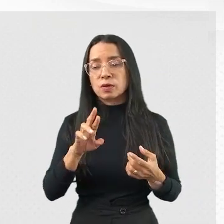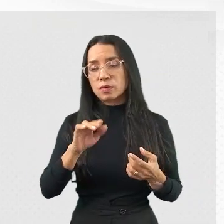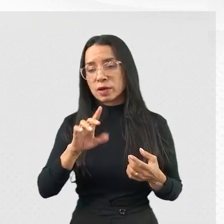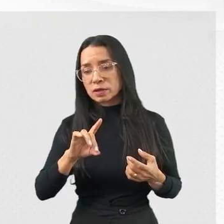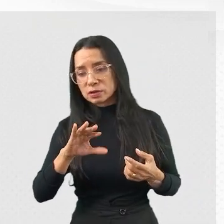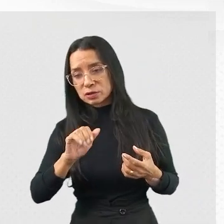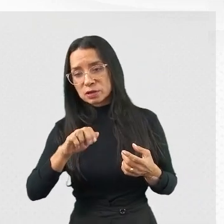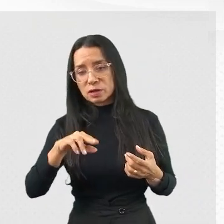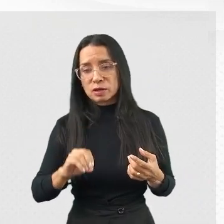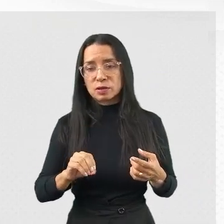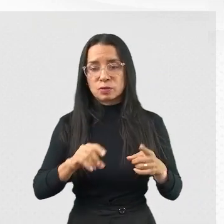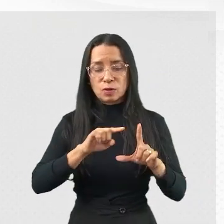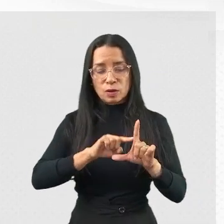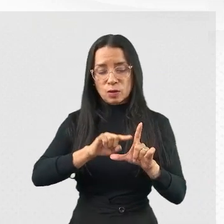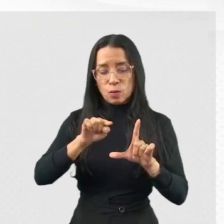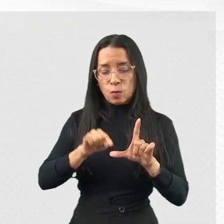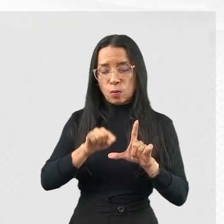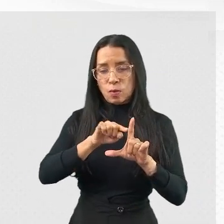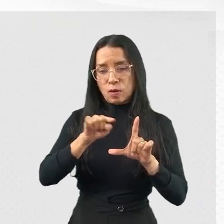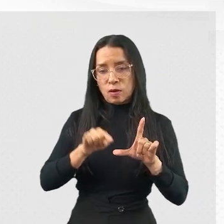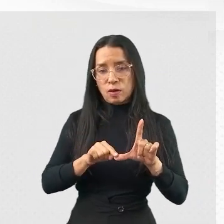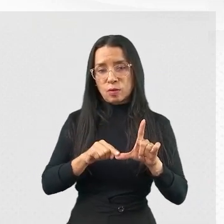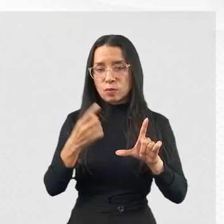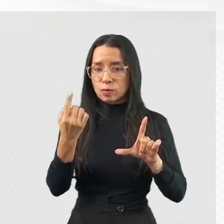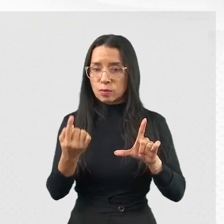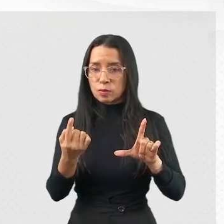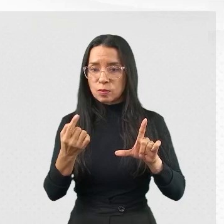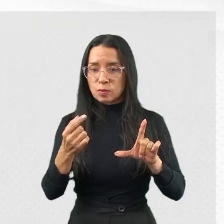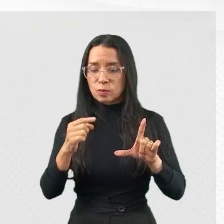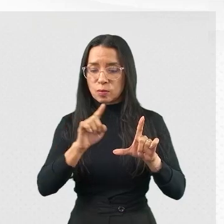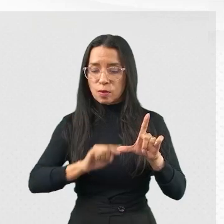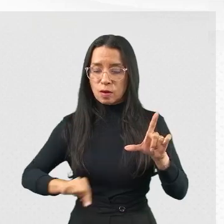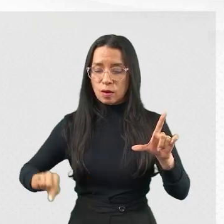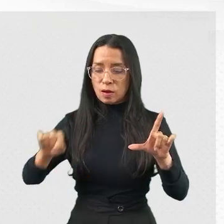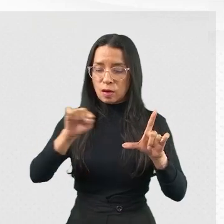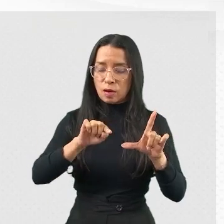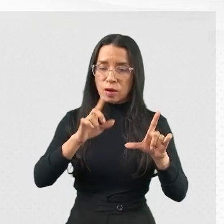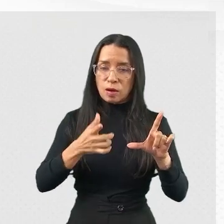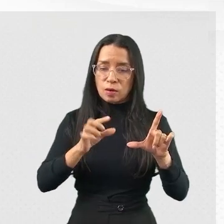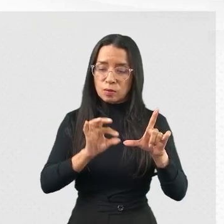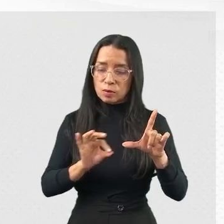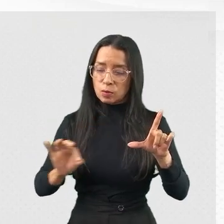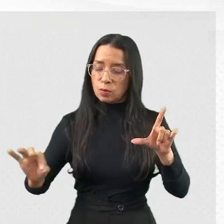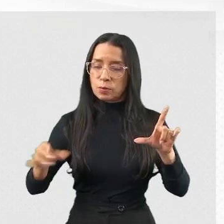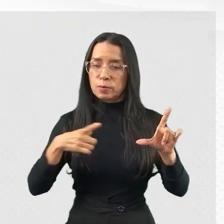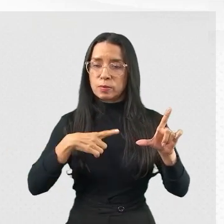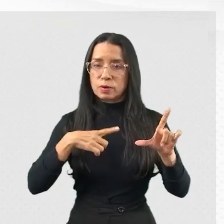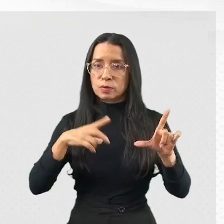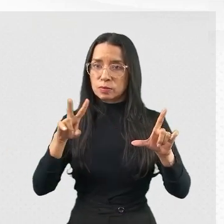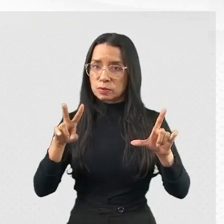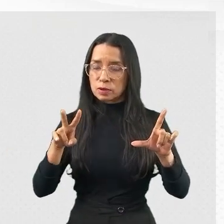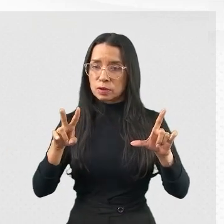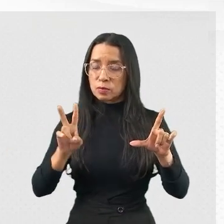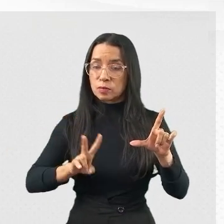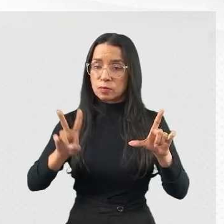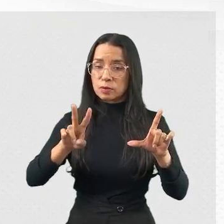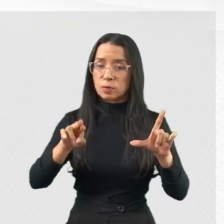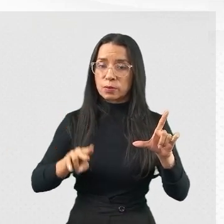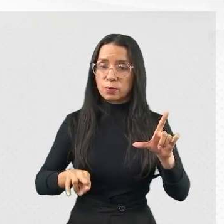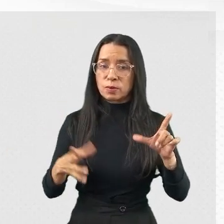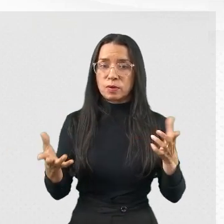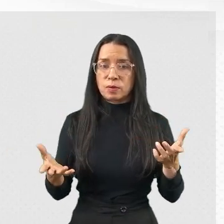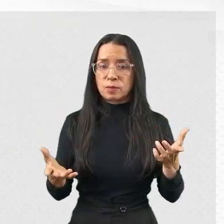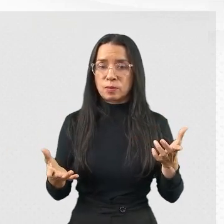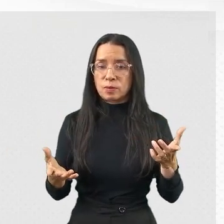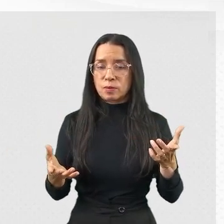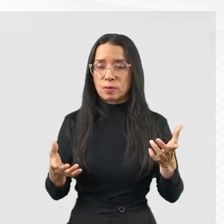radiano? É o ângulo descrito, o ângulo formado por um arco, cujo comprimento tem o mesmo valor do raio. Ah, eu não entendi. Eu vou